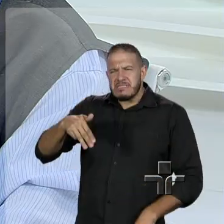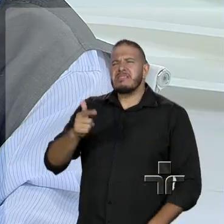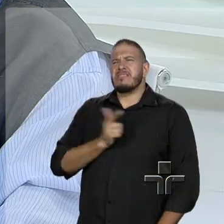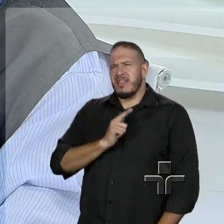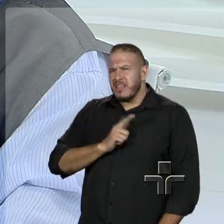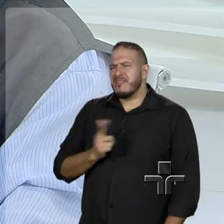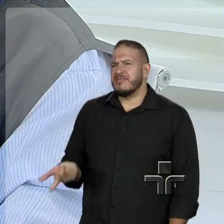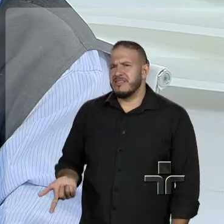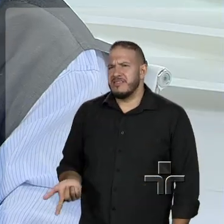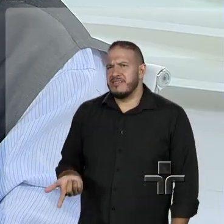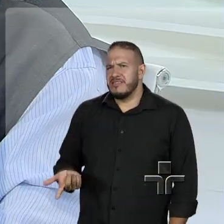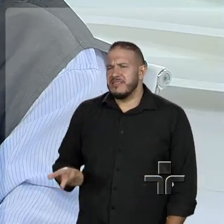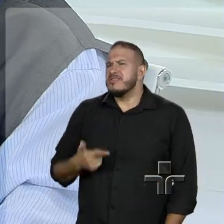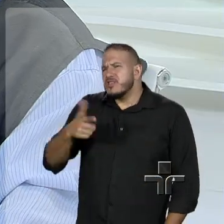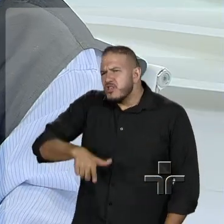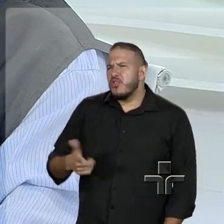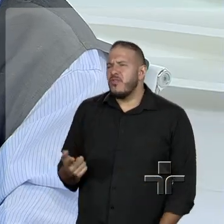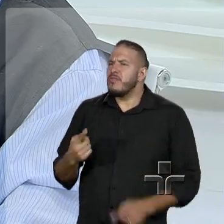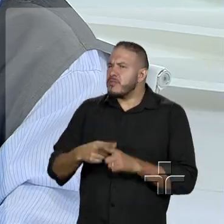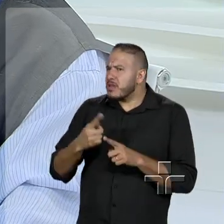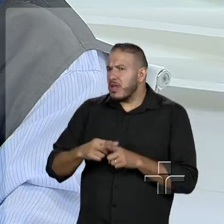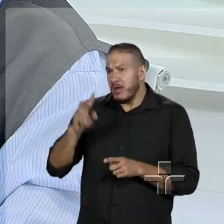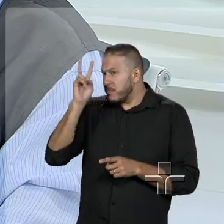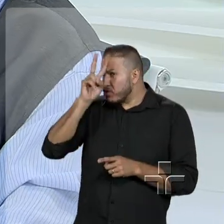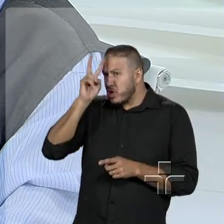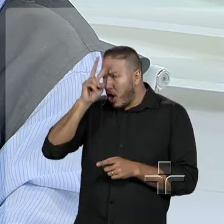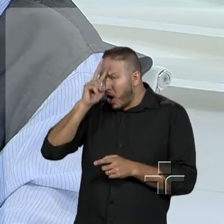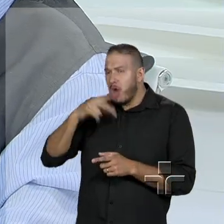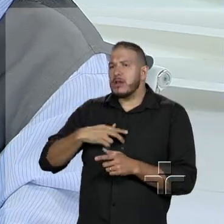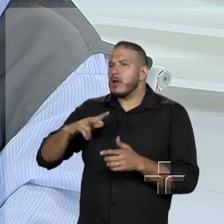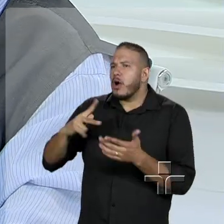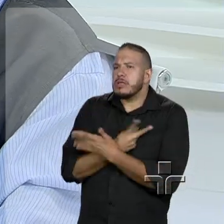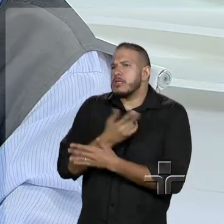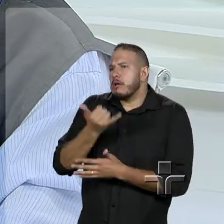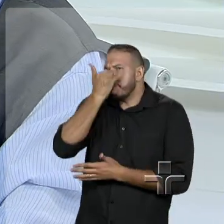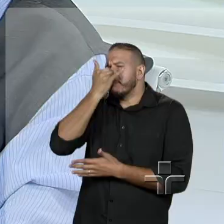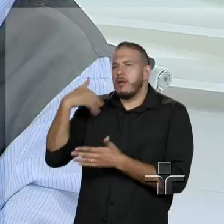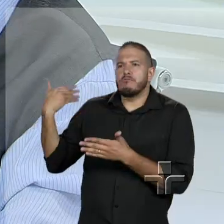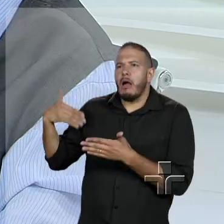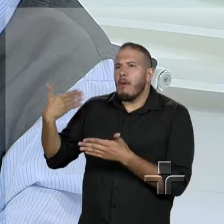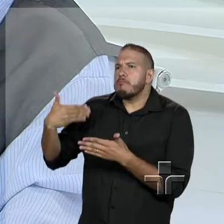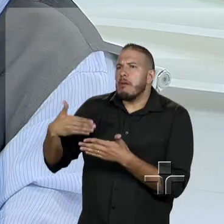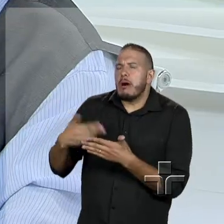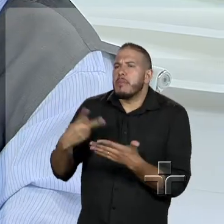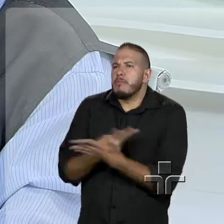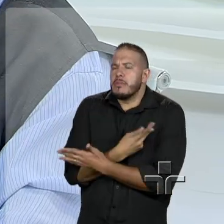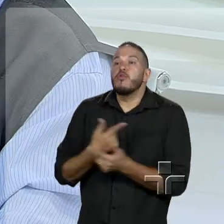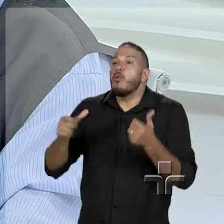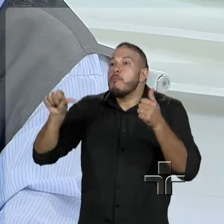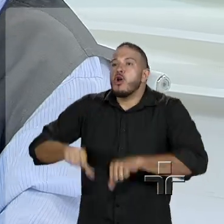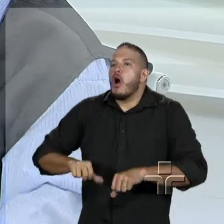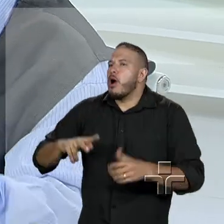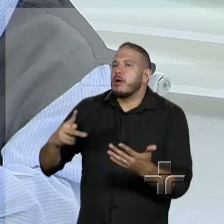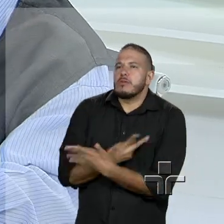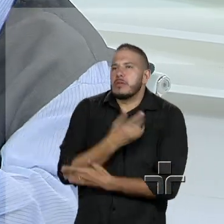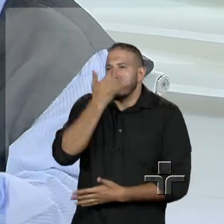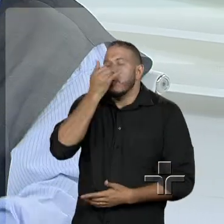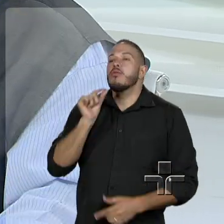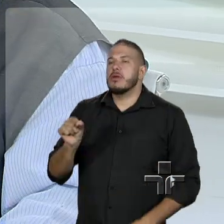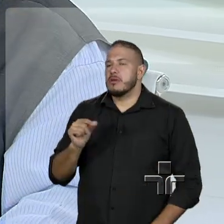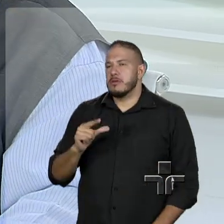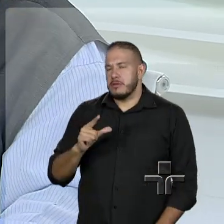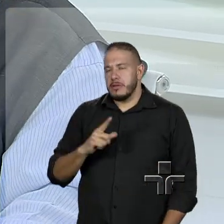de novo, porque a história é uma sucessão de acidentes. Qual foi o grande acidente? A